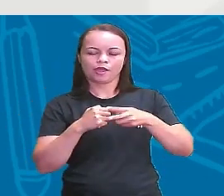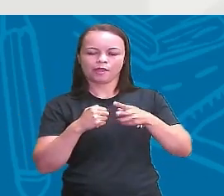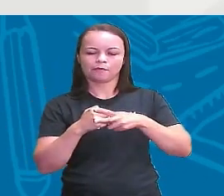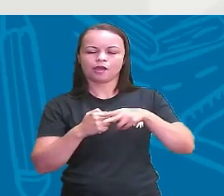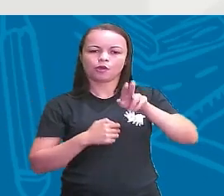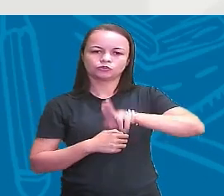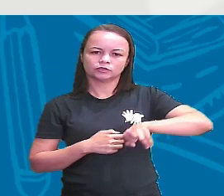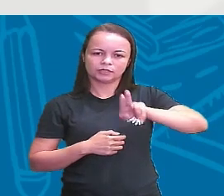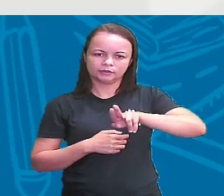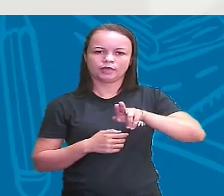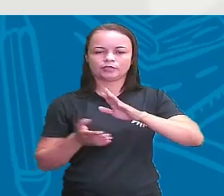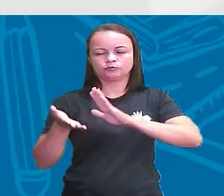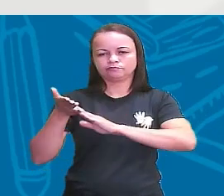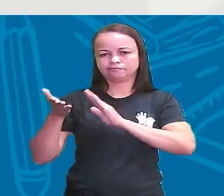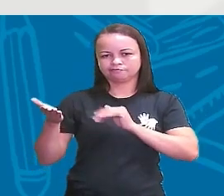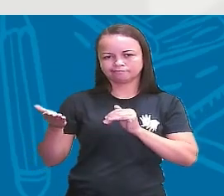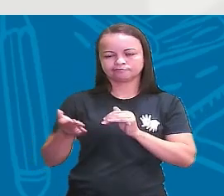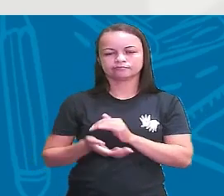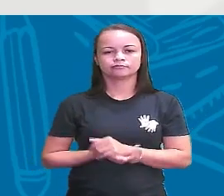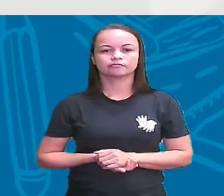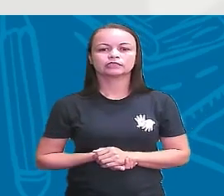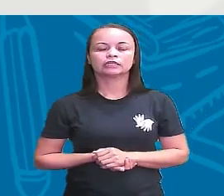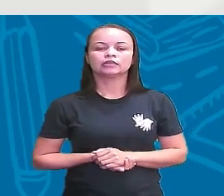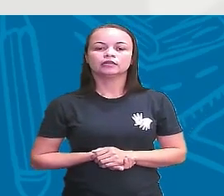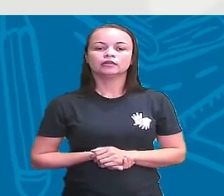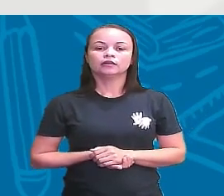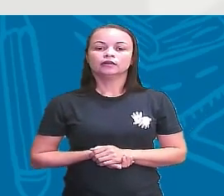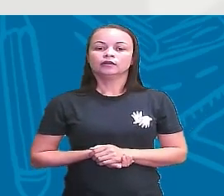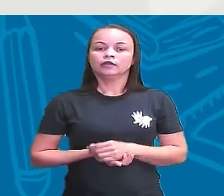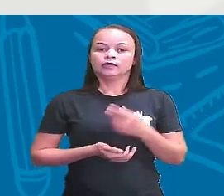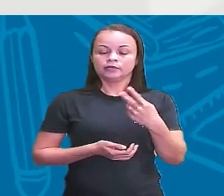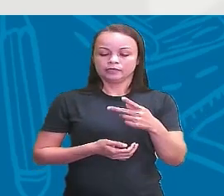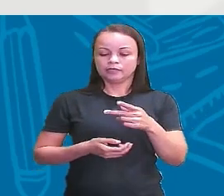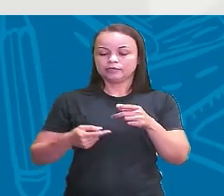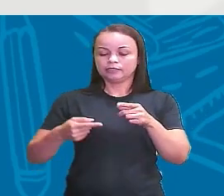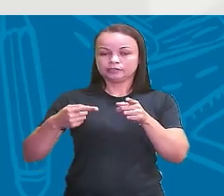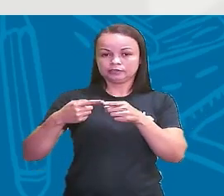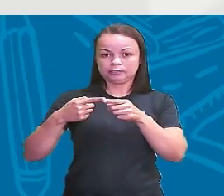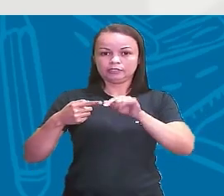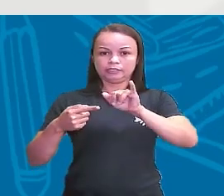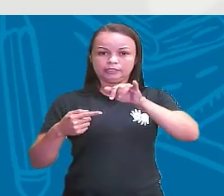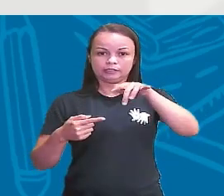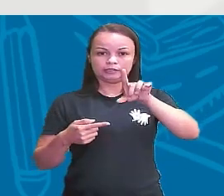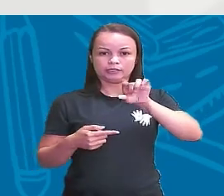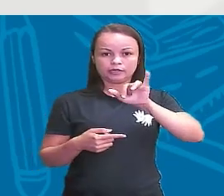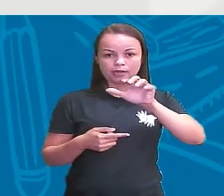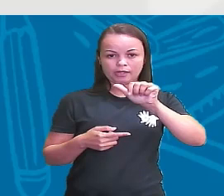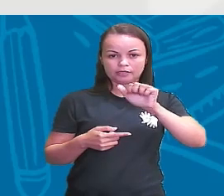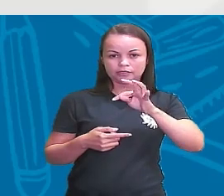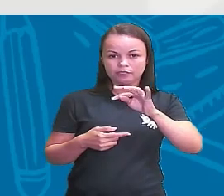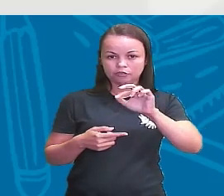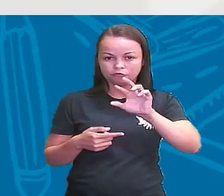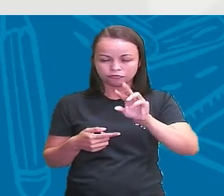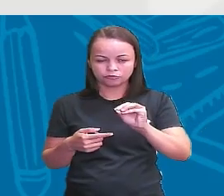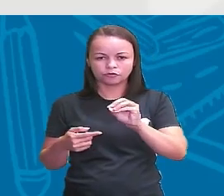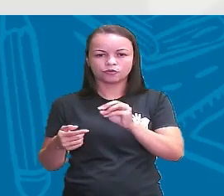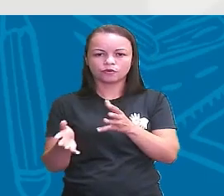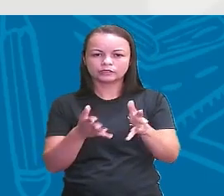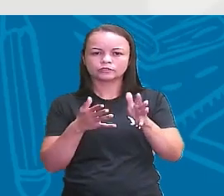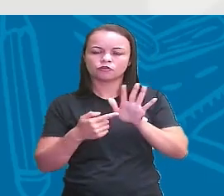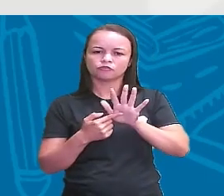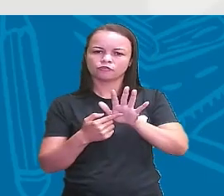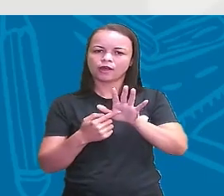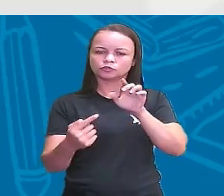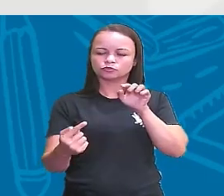utilizado em língua espanhola. E ele expressa ações reais, concretas, fatos